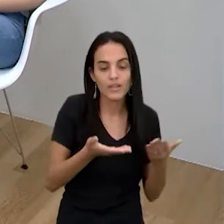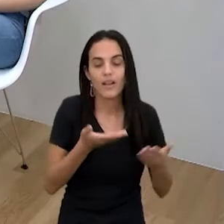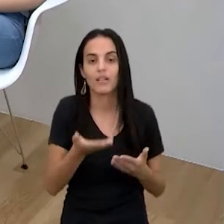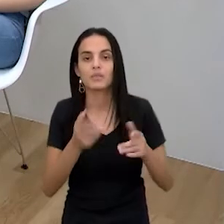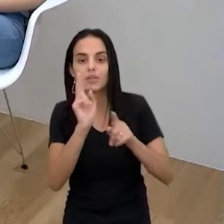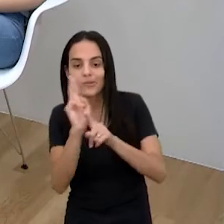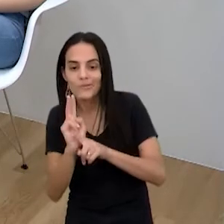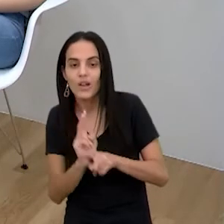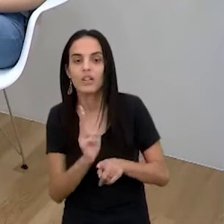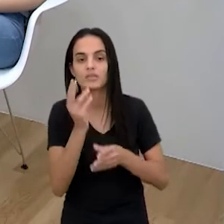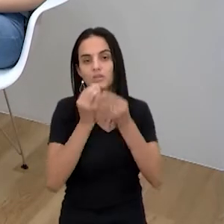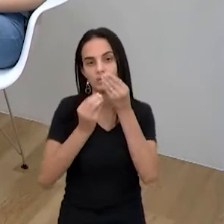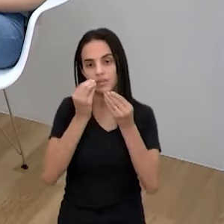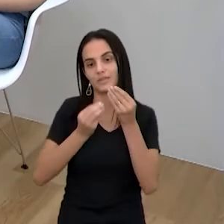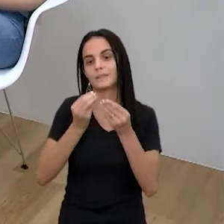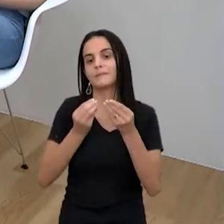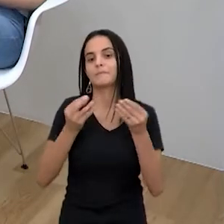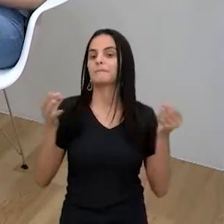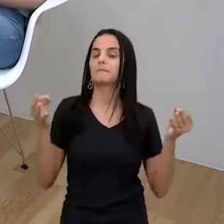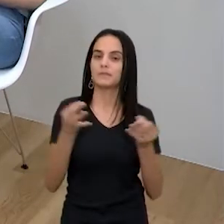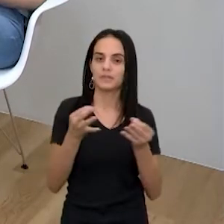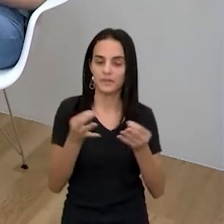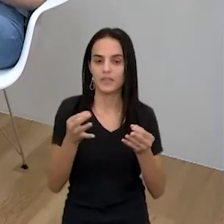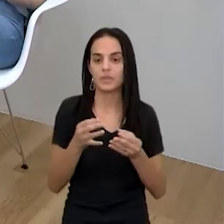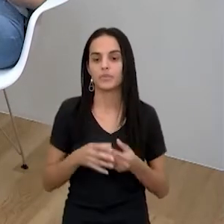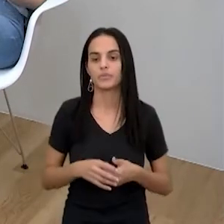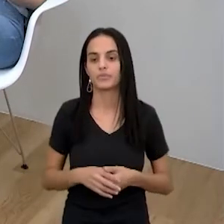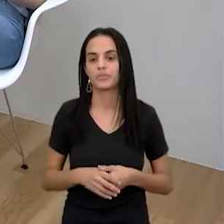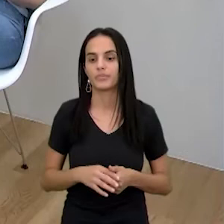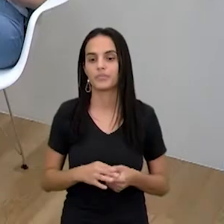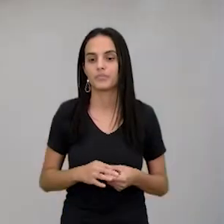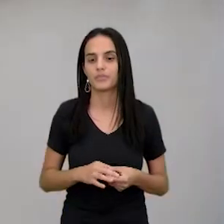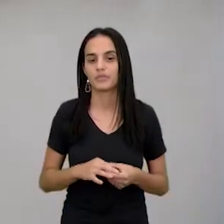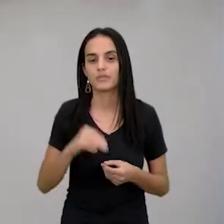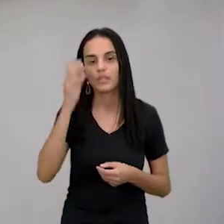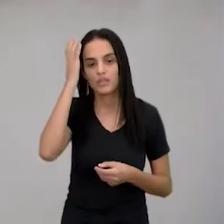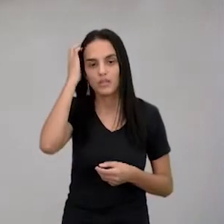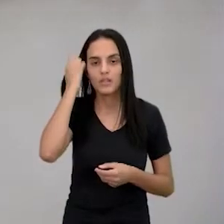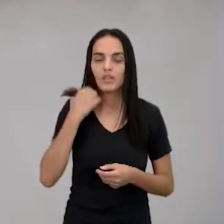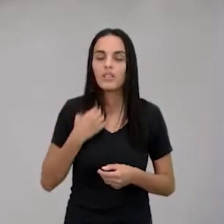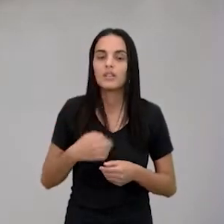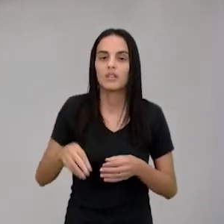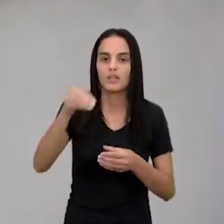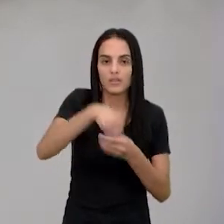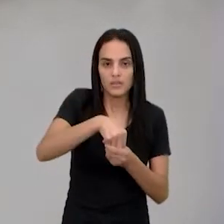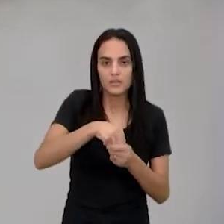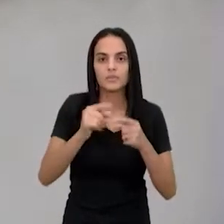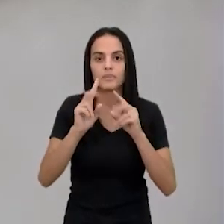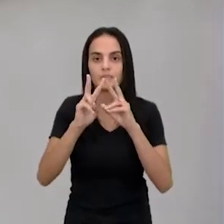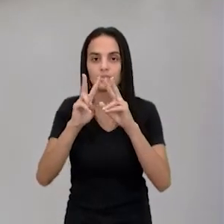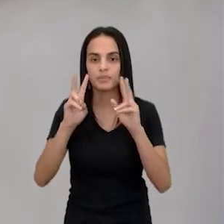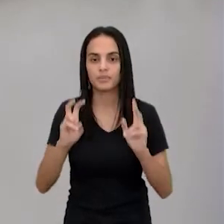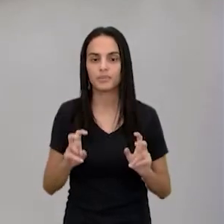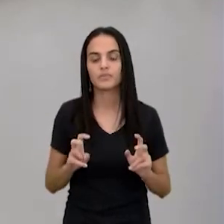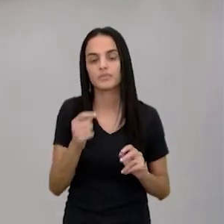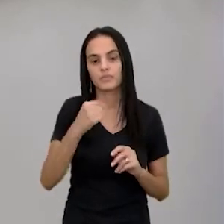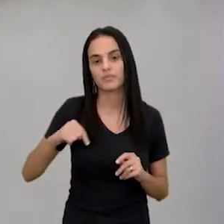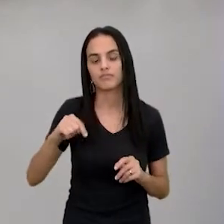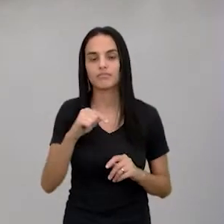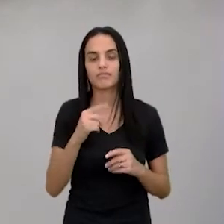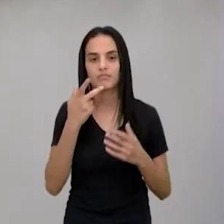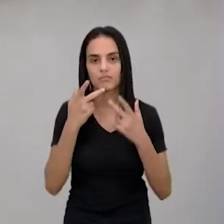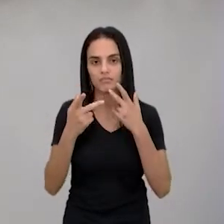a gente já tem aí as relações sociais tem também. Todas as relações sociais acontecendo. E do caçador, ele vai virar o guerreiro. Ele vai